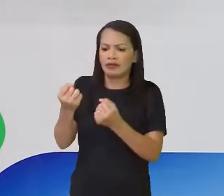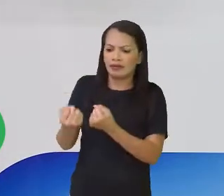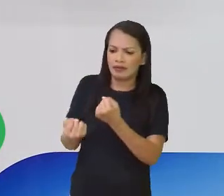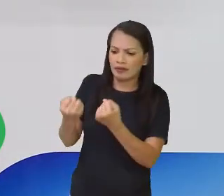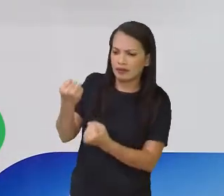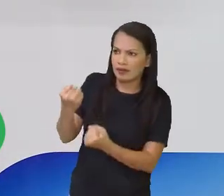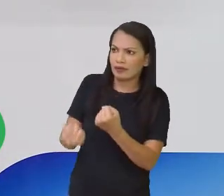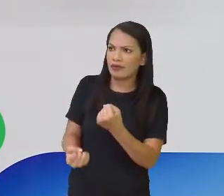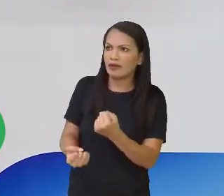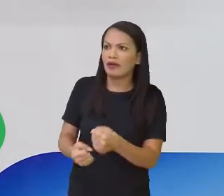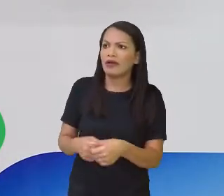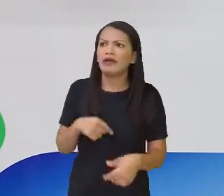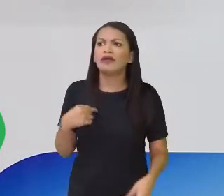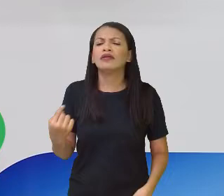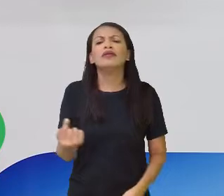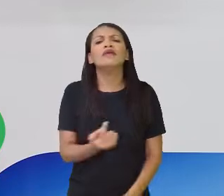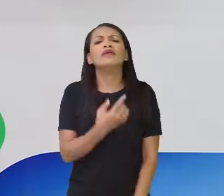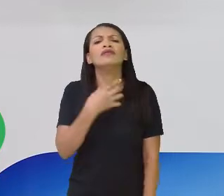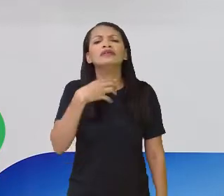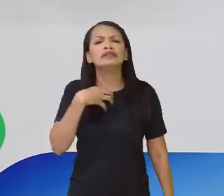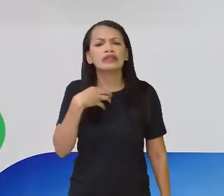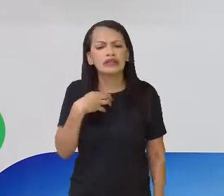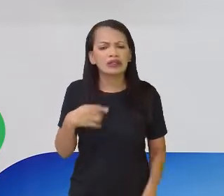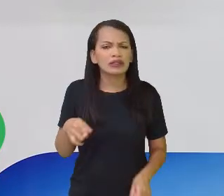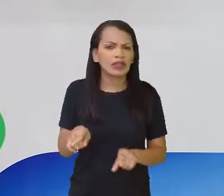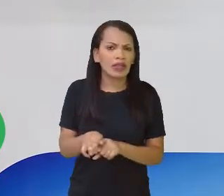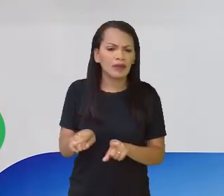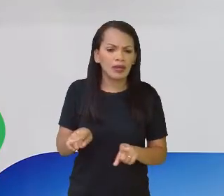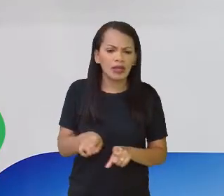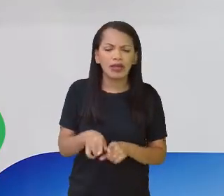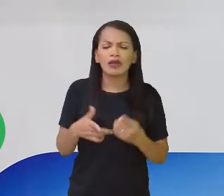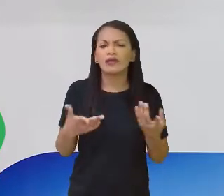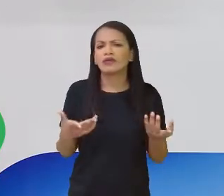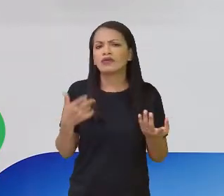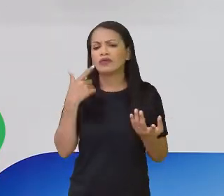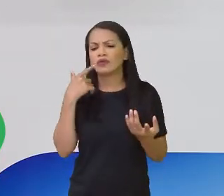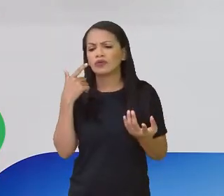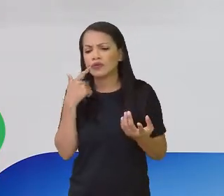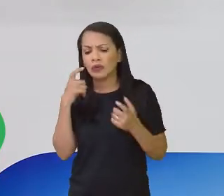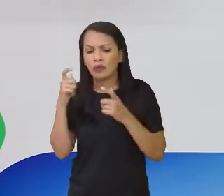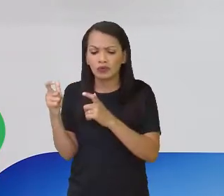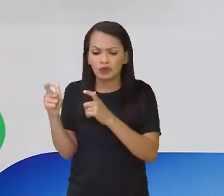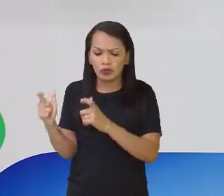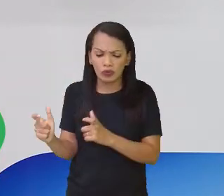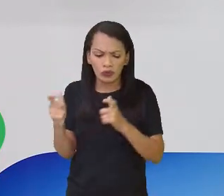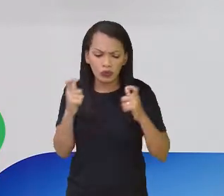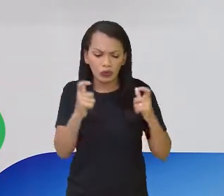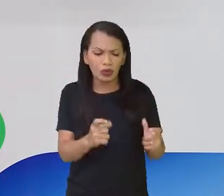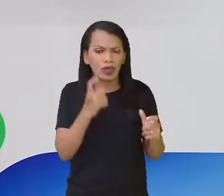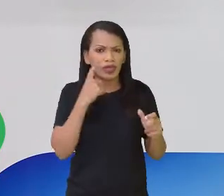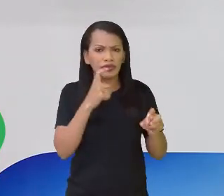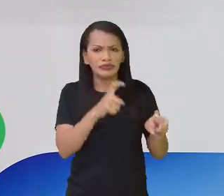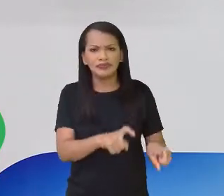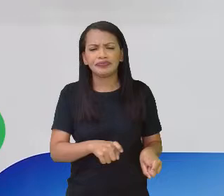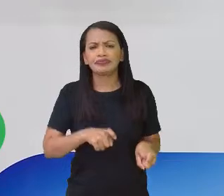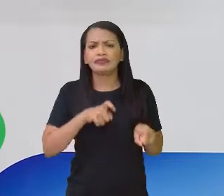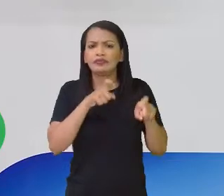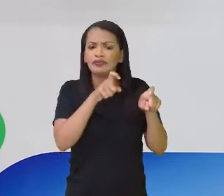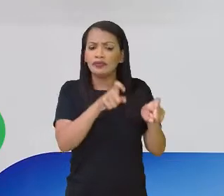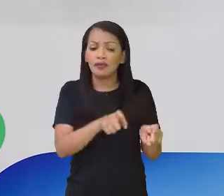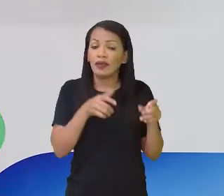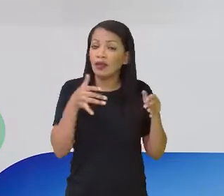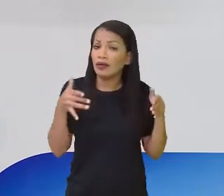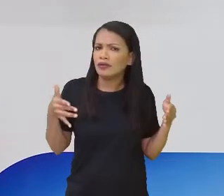além disso a gente sente também. Se você estiver numa área mais aberta, no campo, como essas imagens que a gente viu,